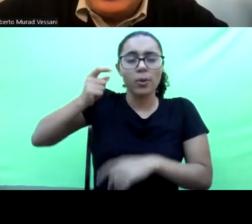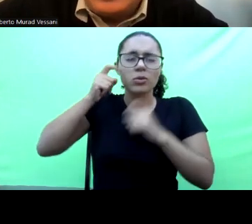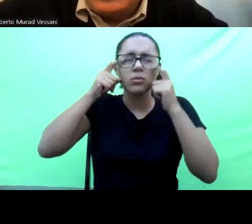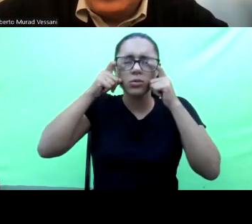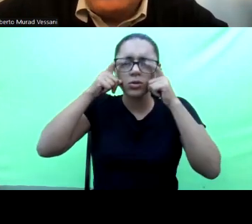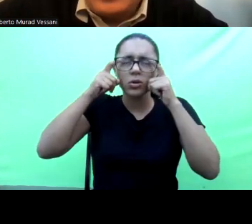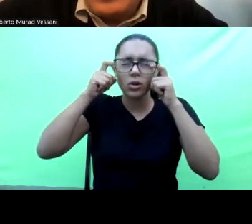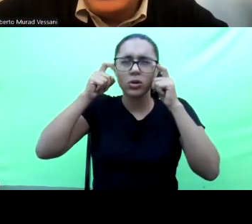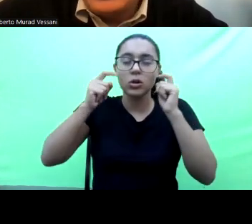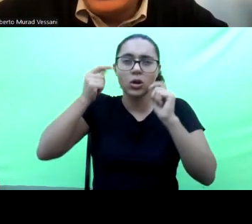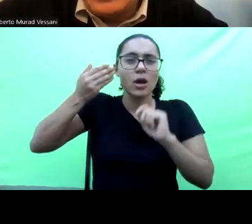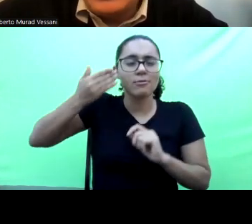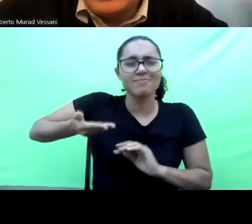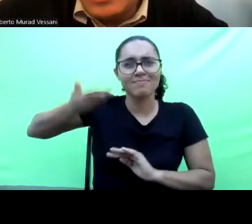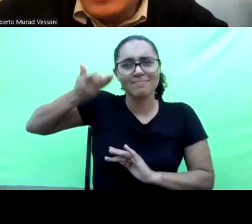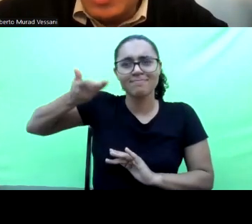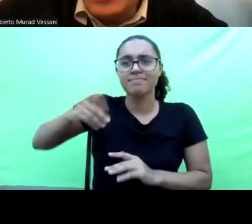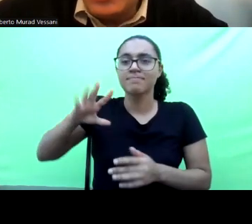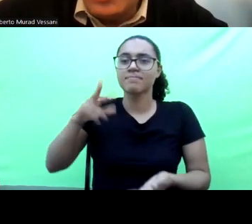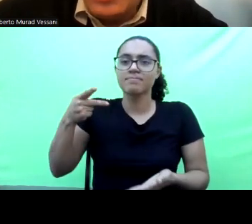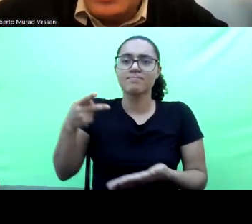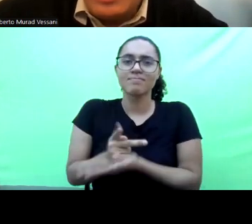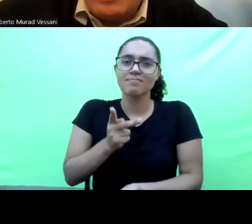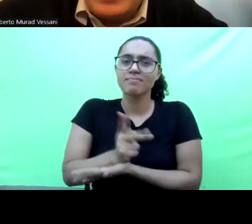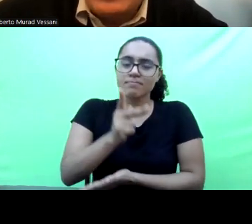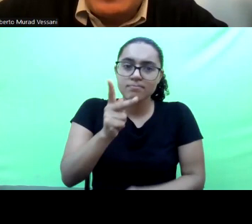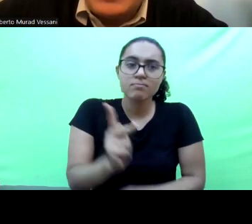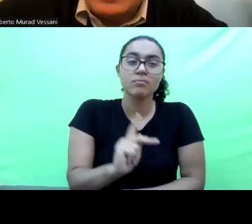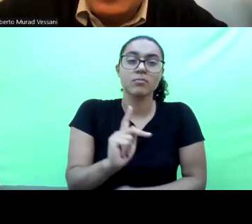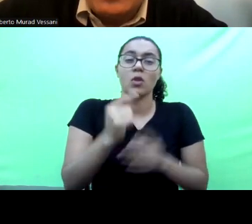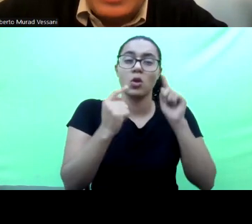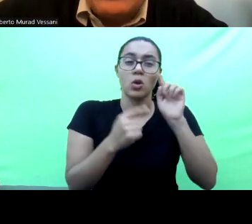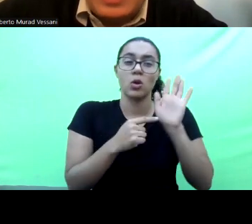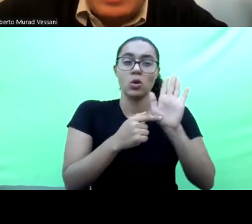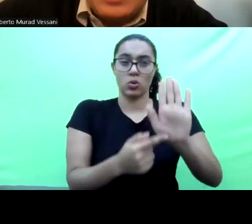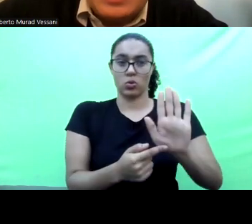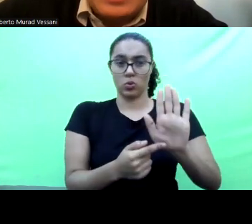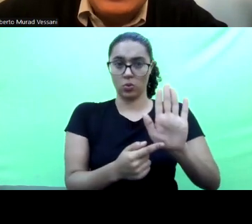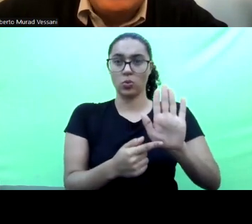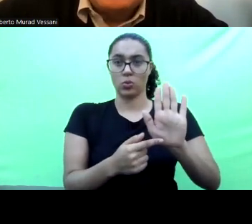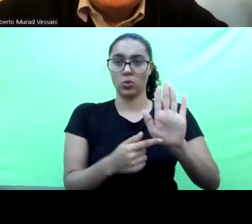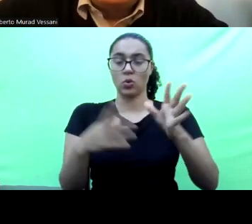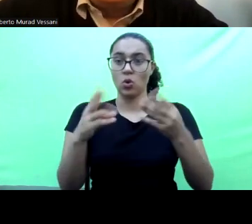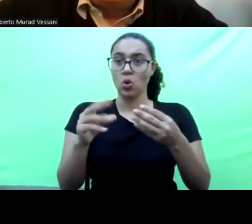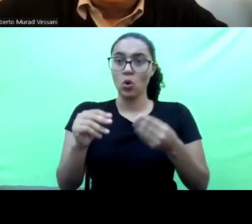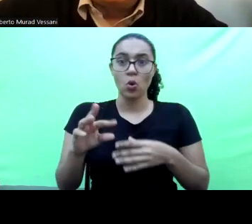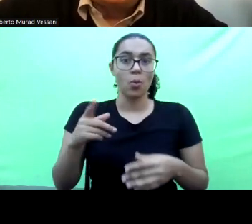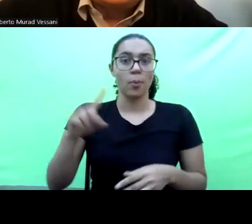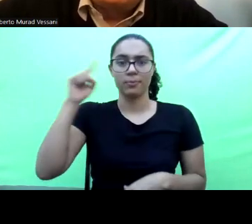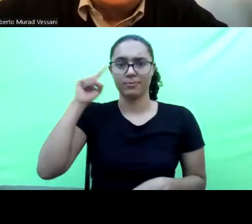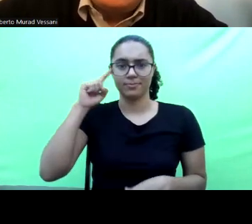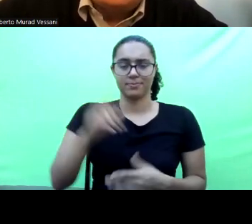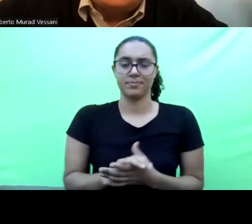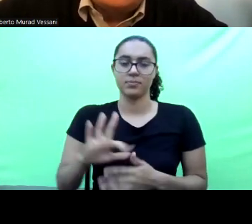se fazem isso com frequência, elas estão expondo o olho a um aumento da pressão com muita frequência, né?